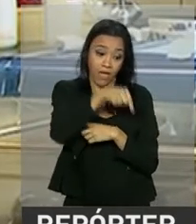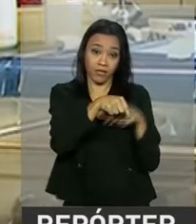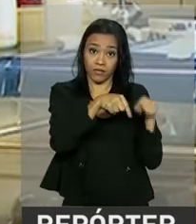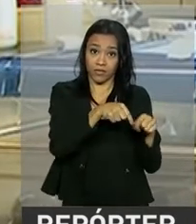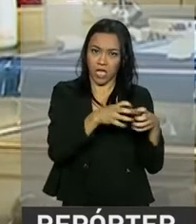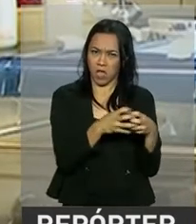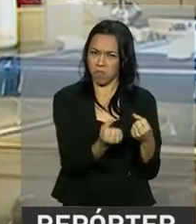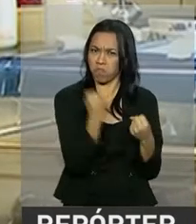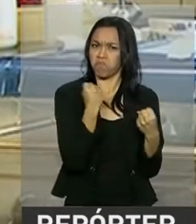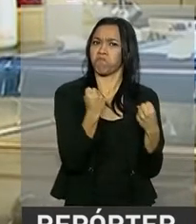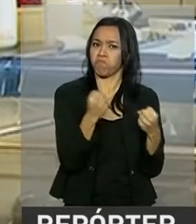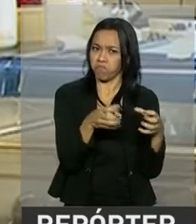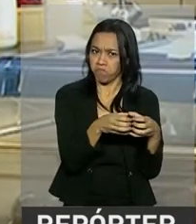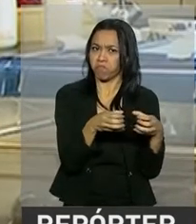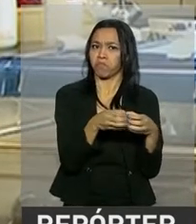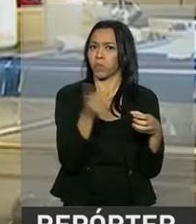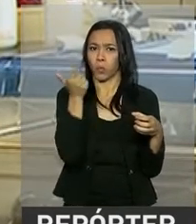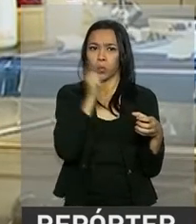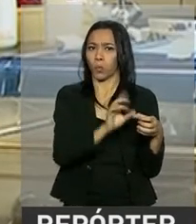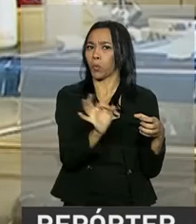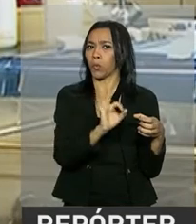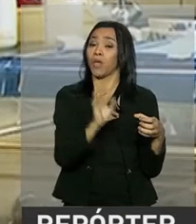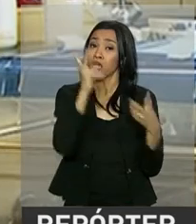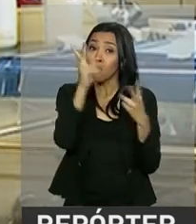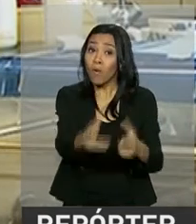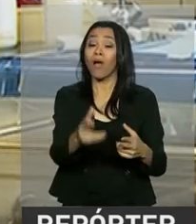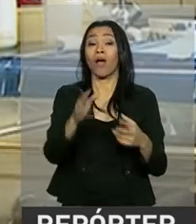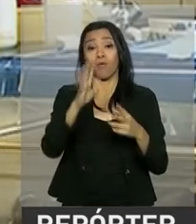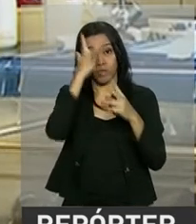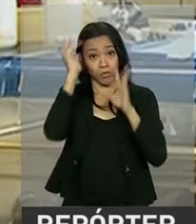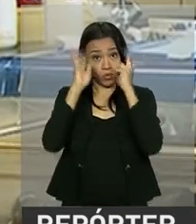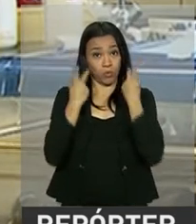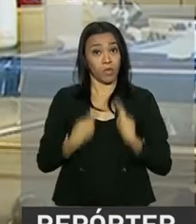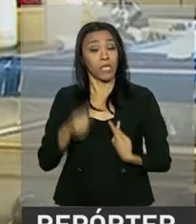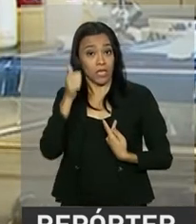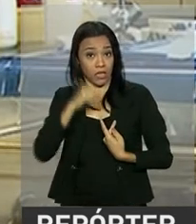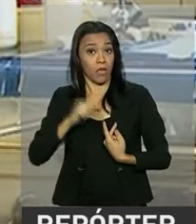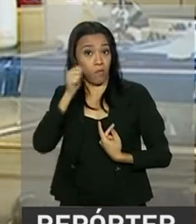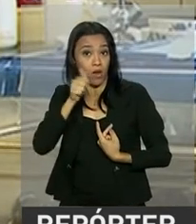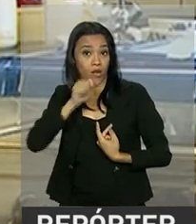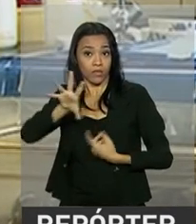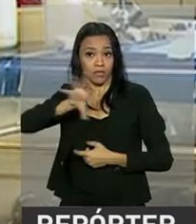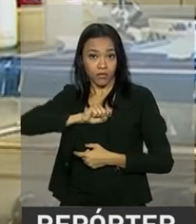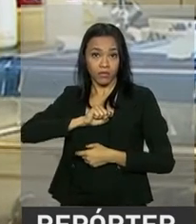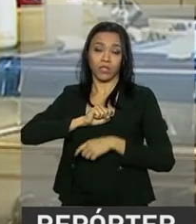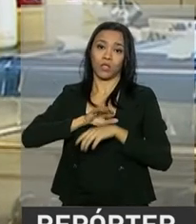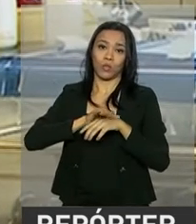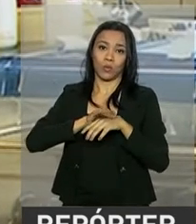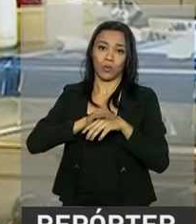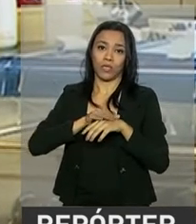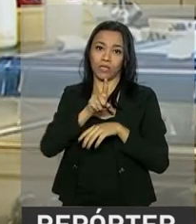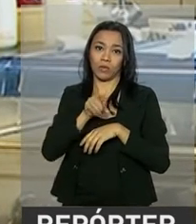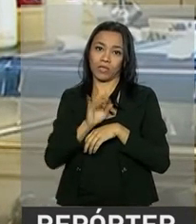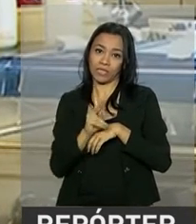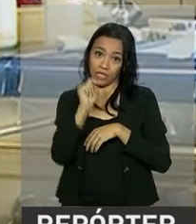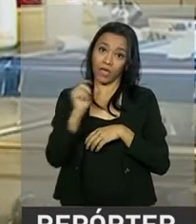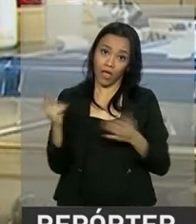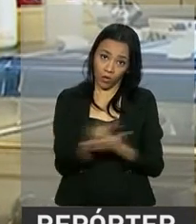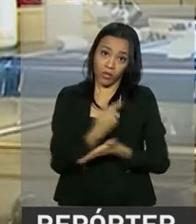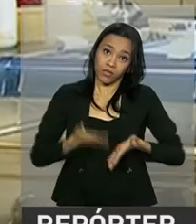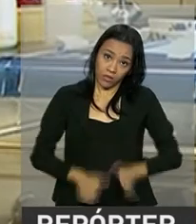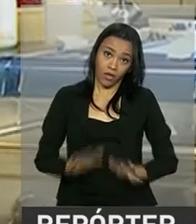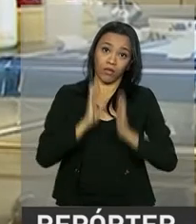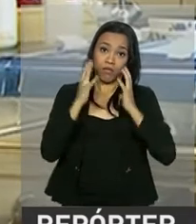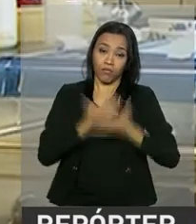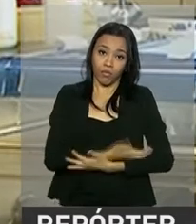resistente da mesma forma que os seres humanos não sabe que há mulheres que se infectam com música durante a gravidez e tem bebês com o microfone enquanto